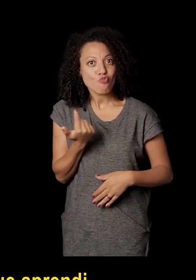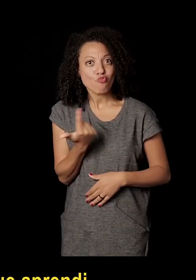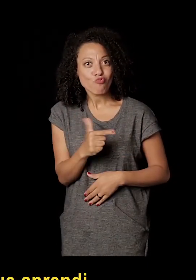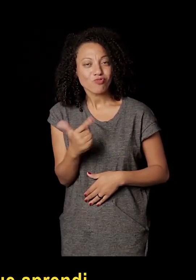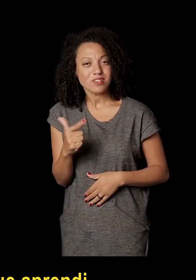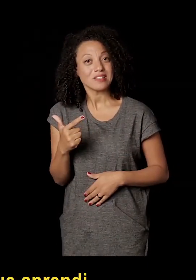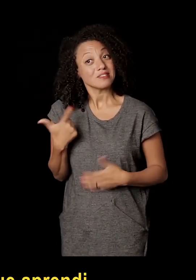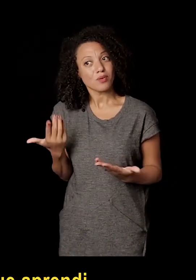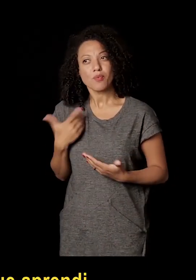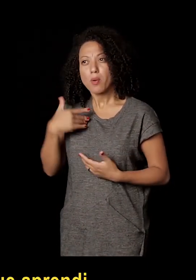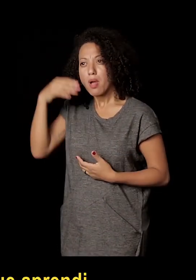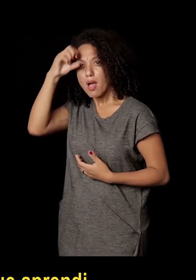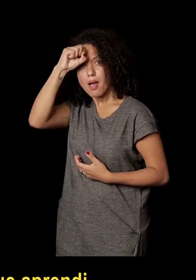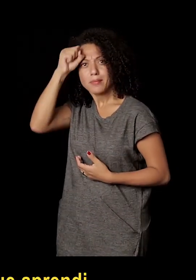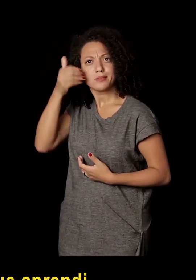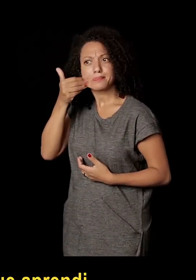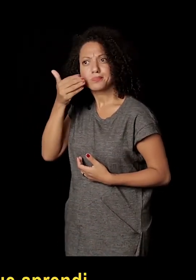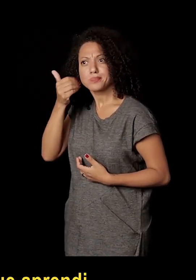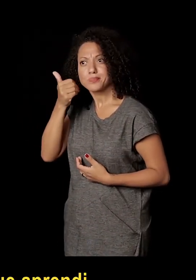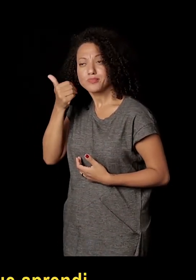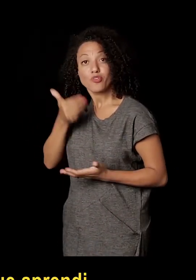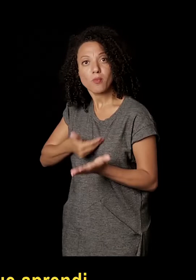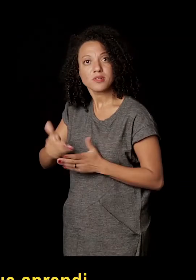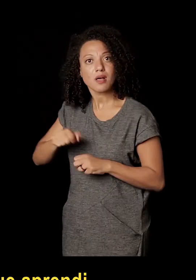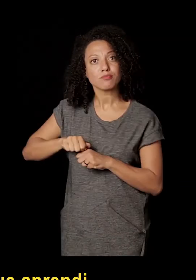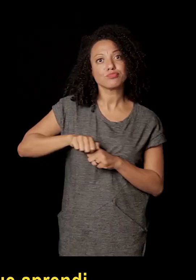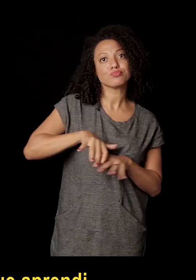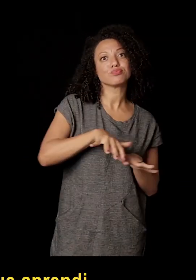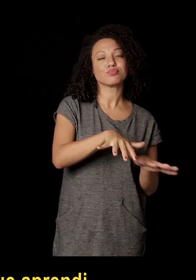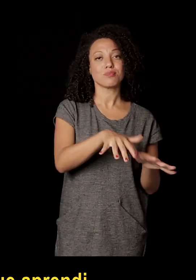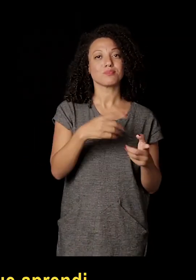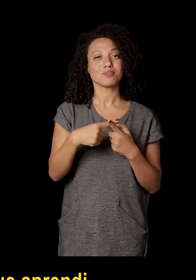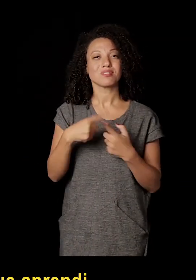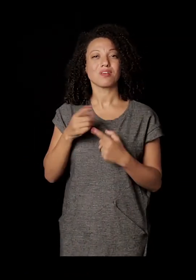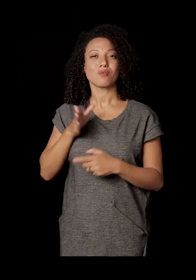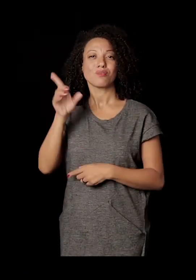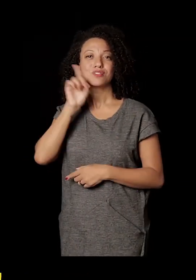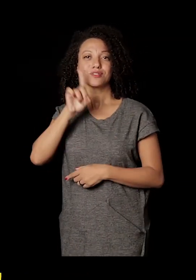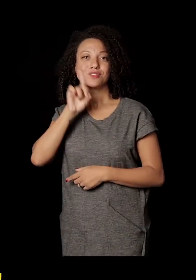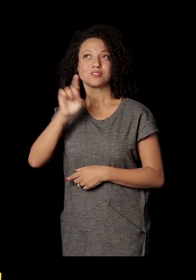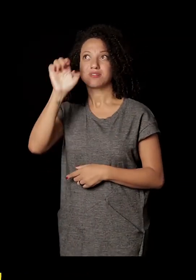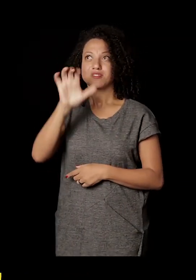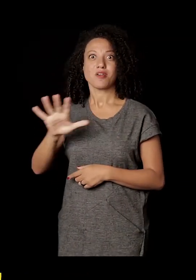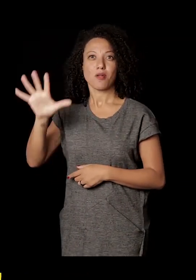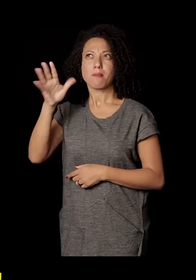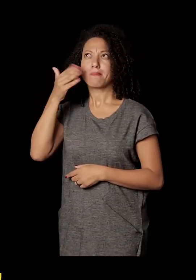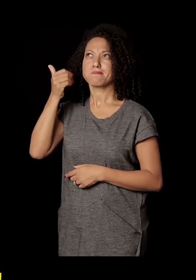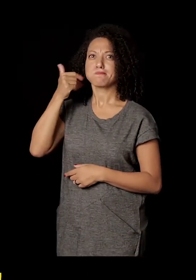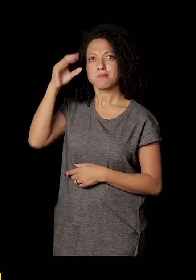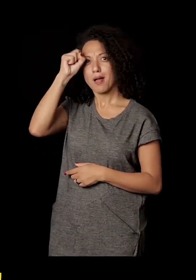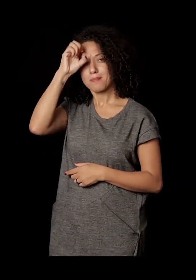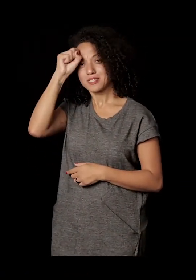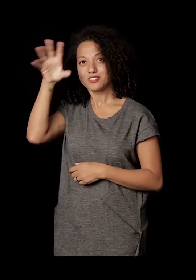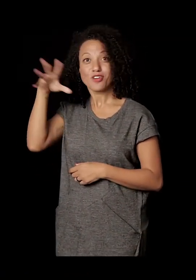compartir lo que he aprendido con estos fotógrafos de Europa y Estados Unidos. Claro, qué gran